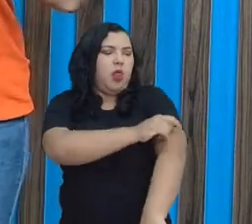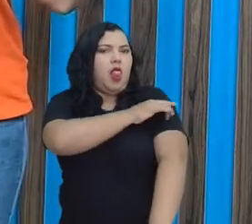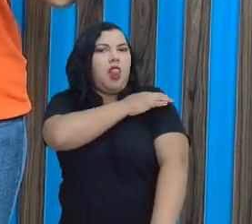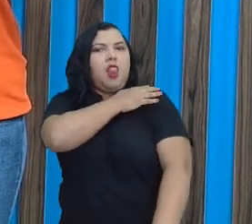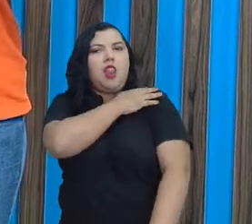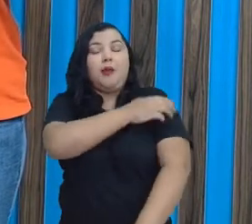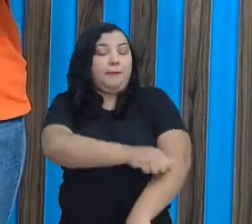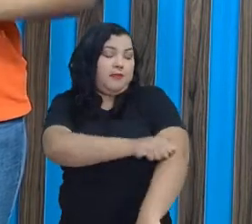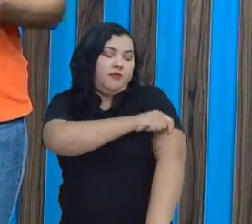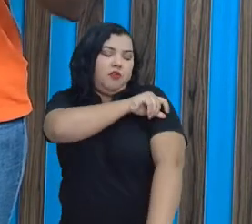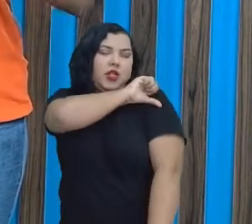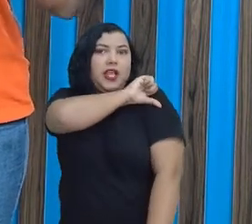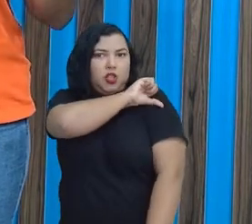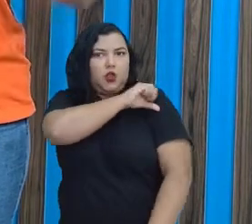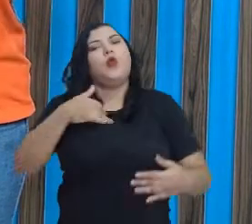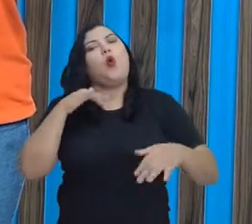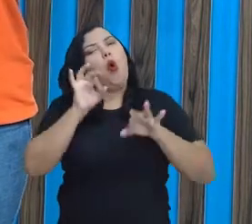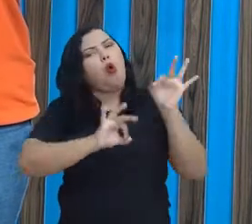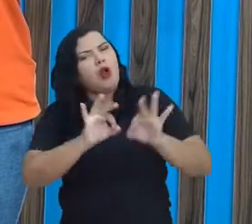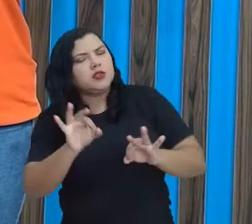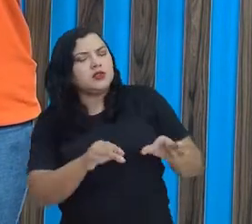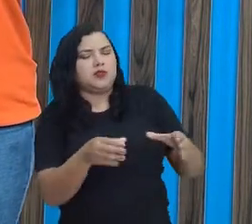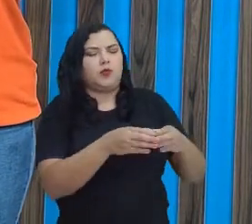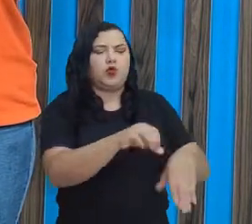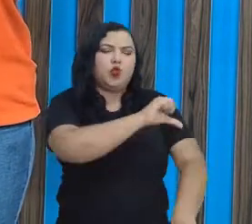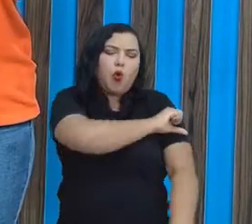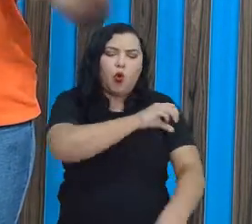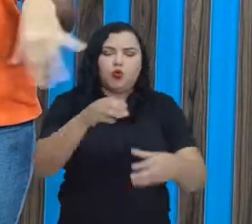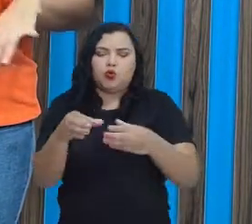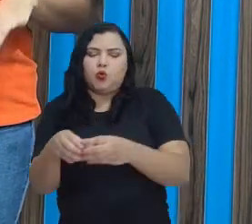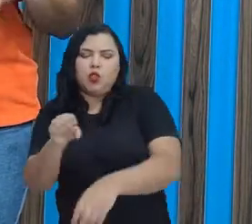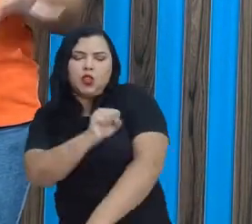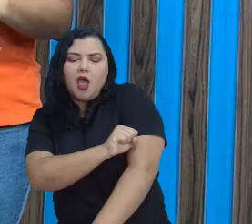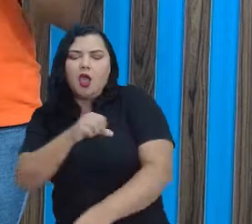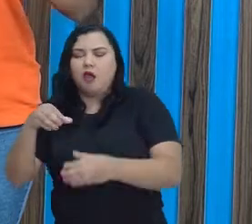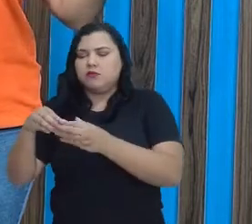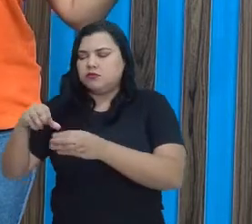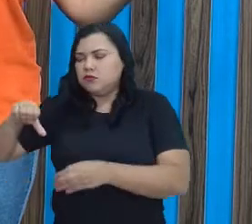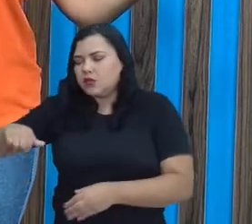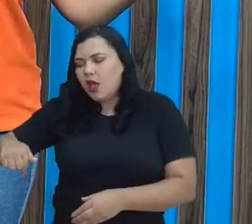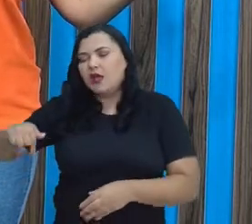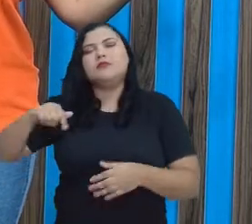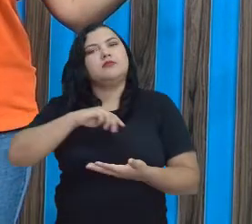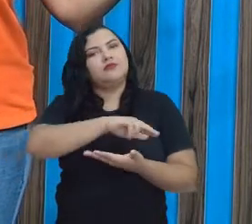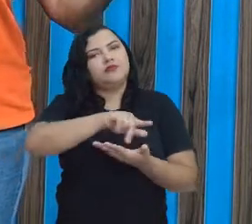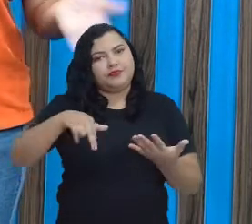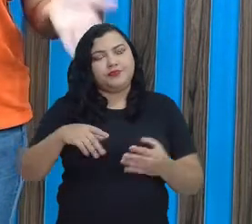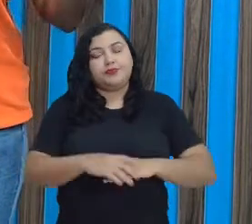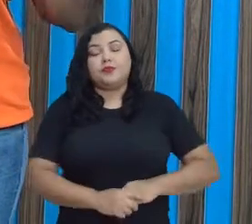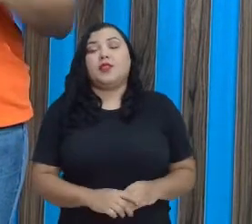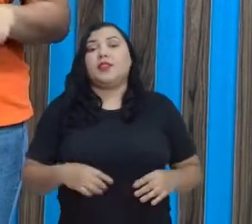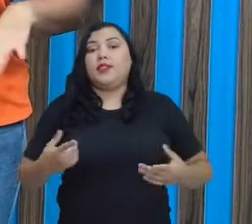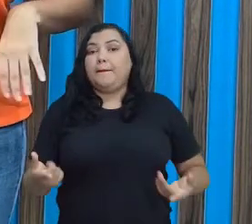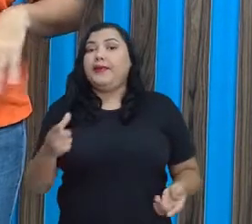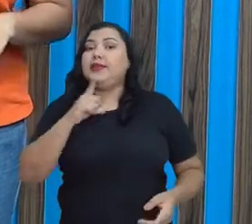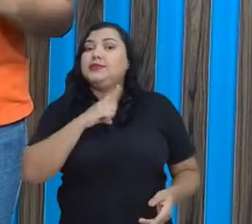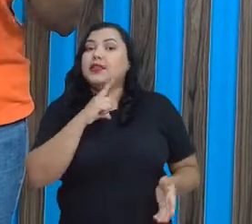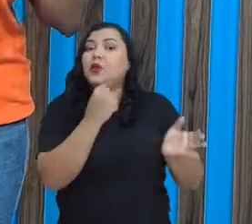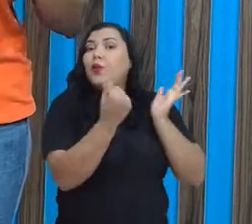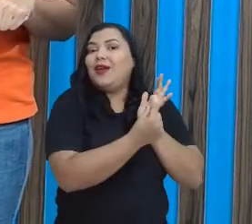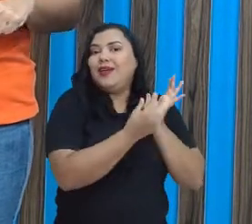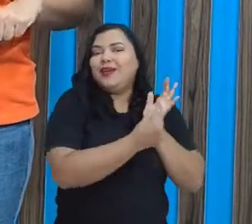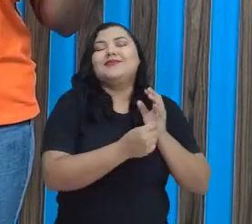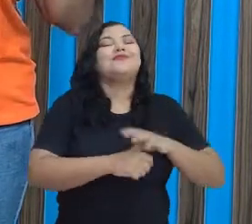aulas do 9º estão lá no 9º, as do 8º no 8º e assim por diante, tá certo? E além do nosso canal do YouTube, a gente tem o quê?